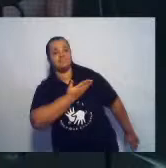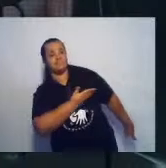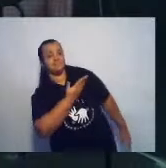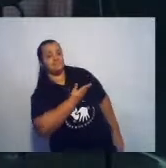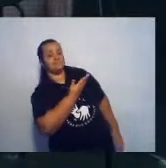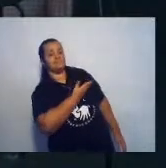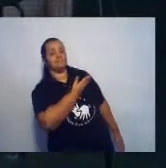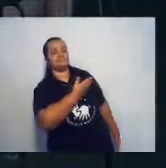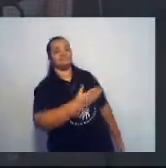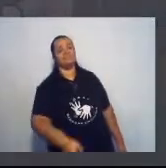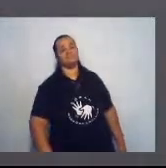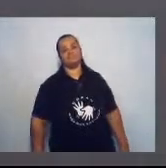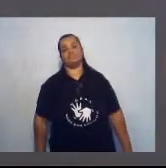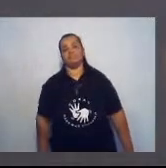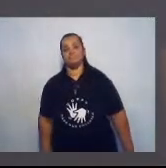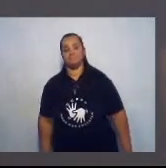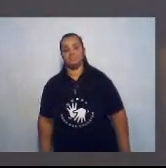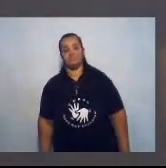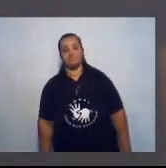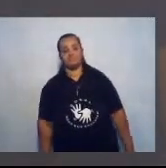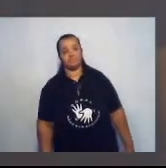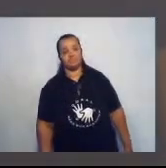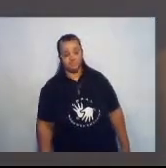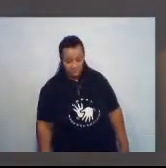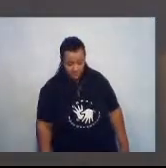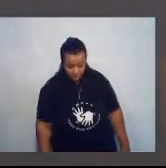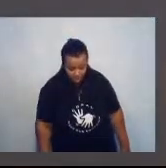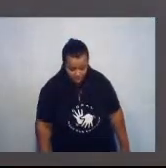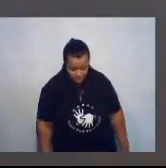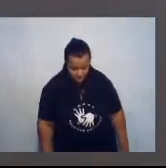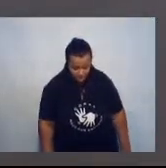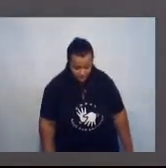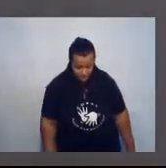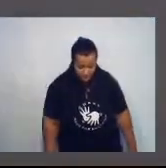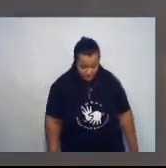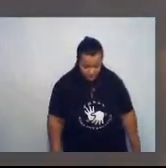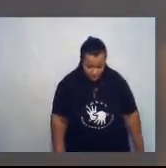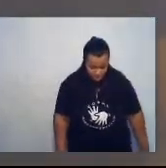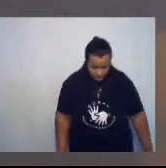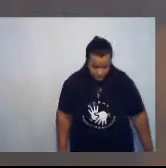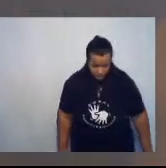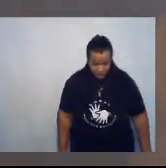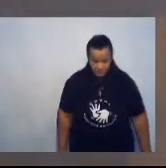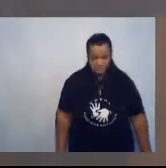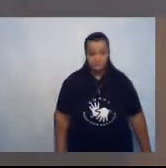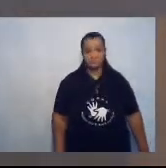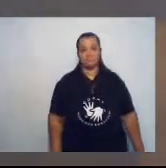curtir esse momento. 203 anos de Piracaia junto conosco.